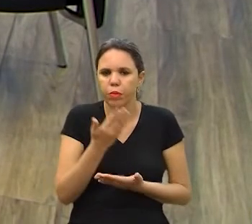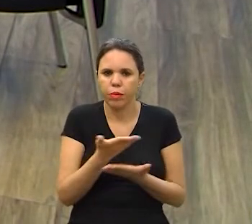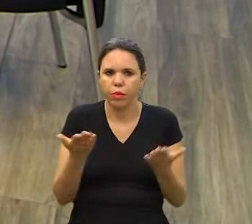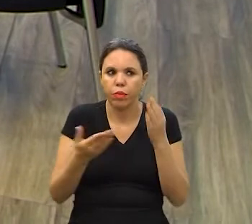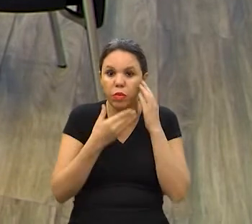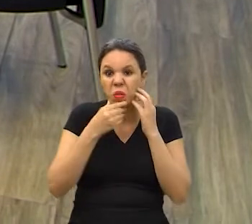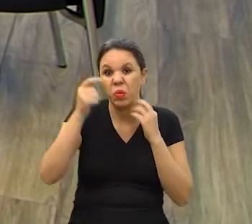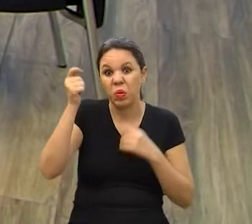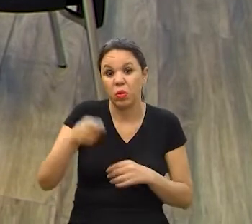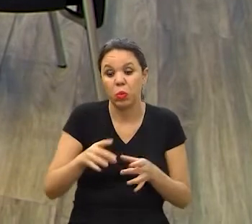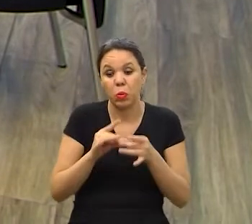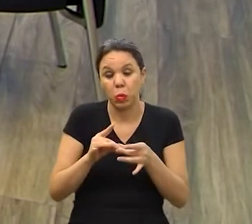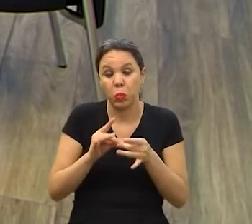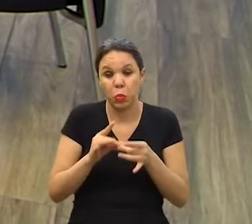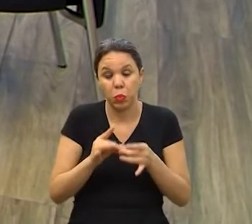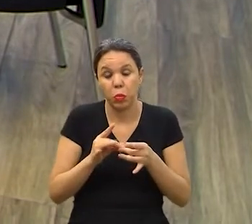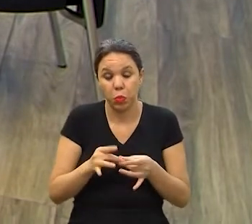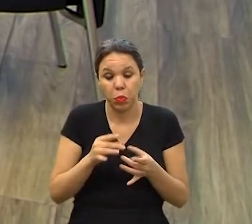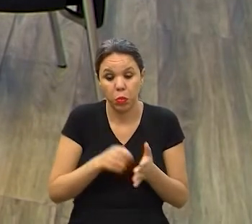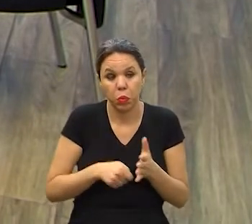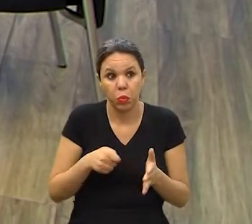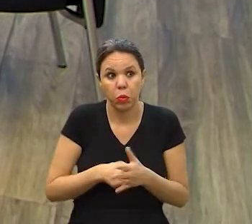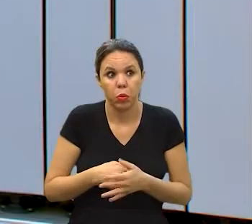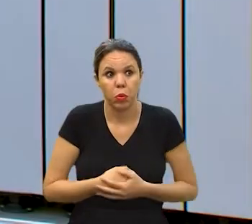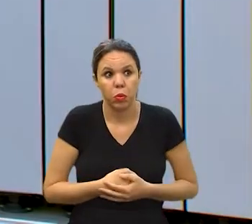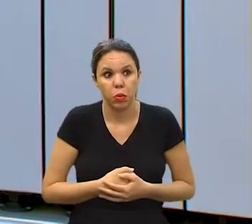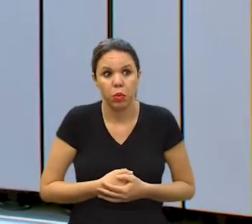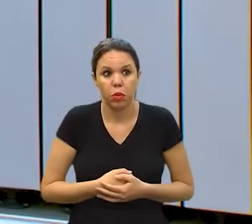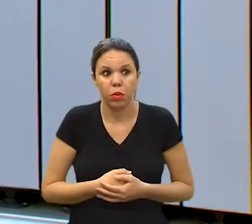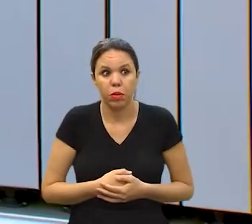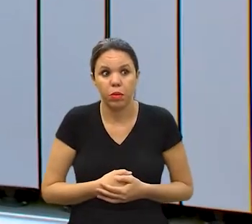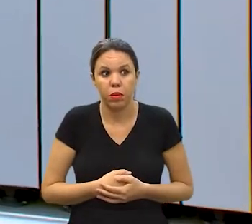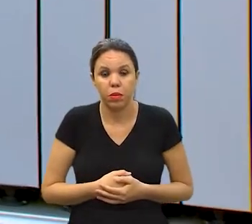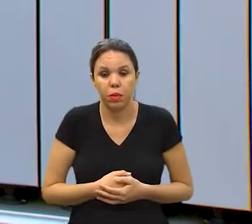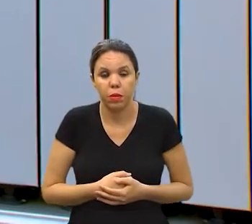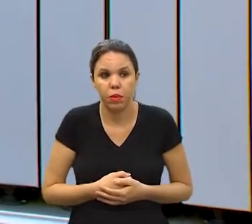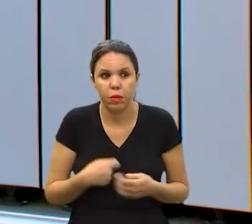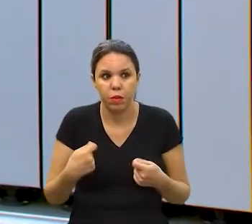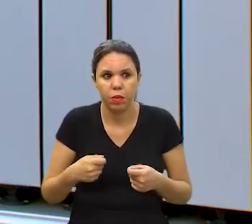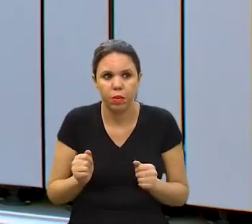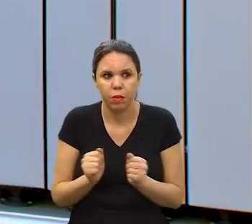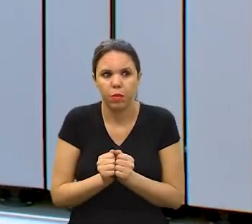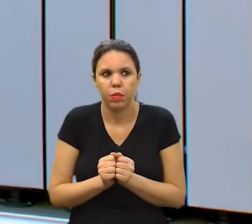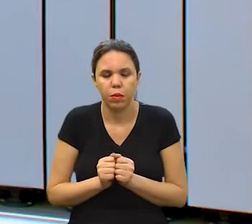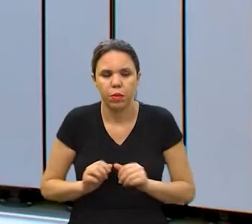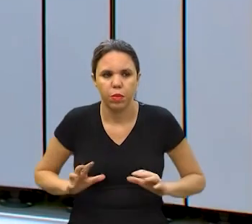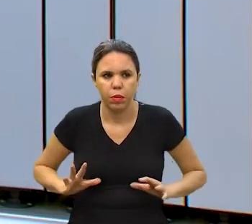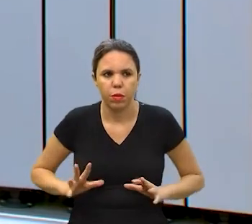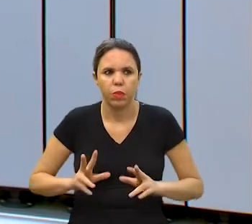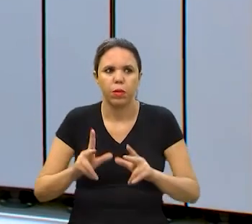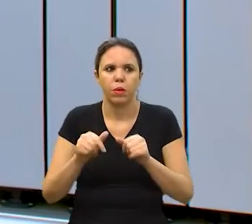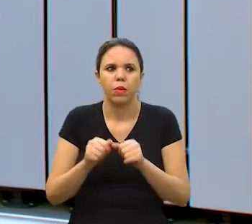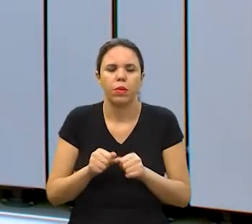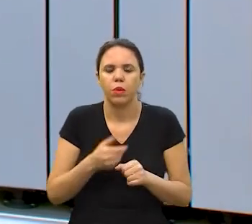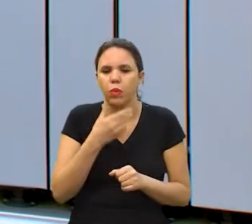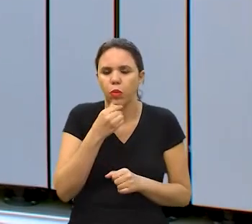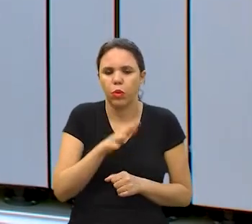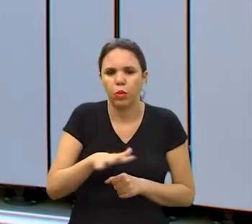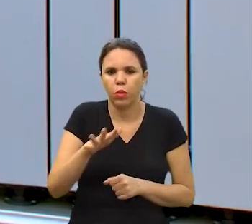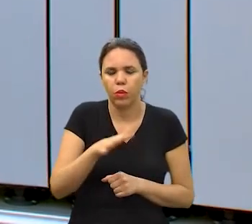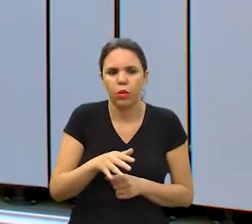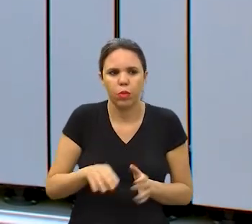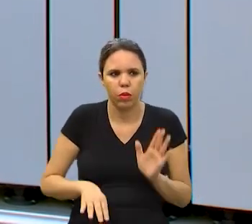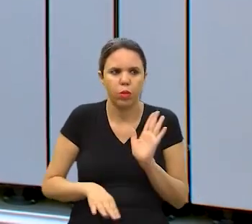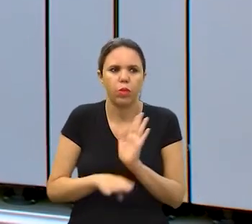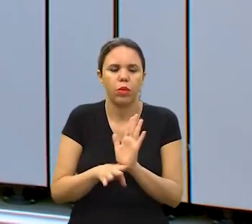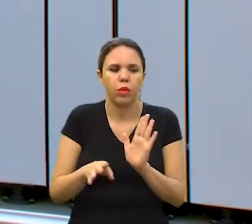mais peço, seja homem, junte-se a nós, junte essa causa, que é o que a gente precisa, juntar todo o sexo